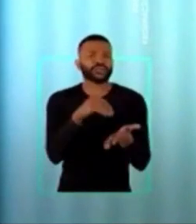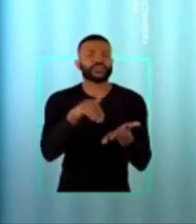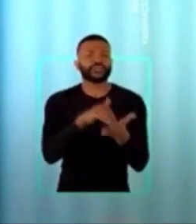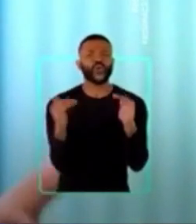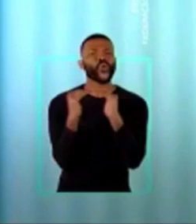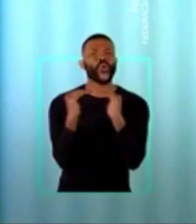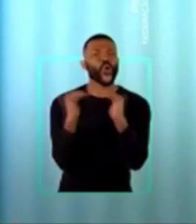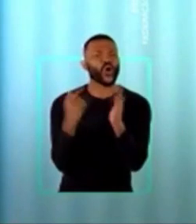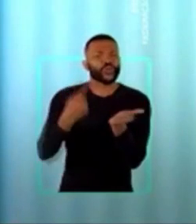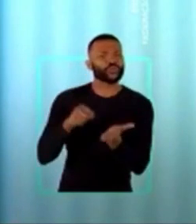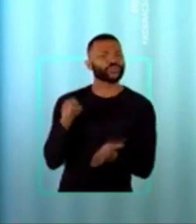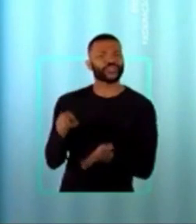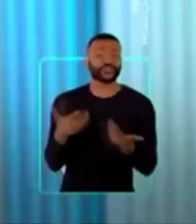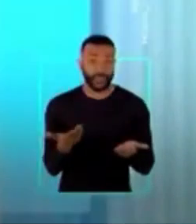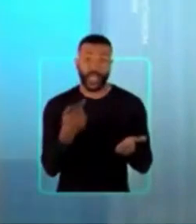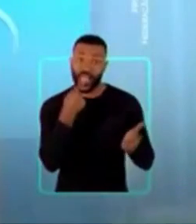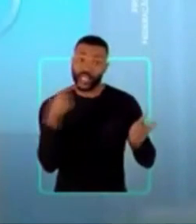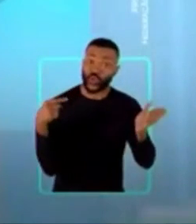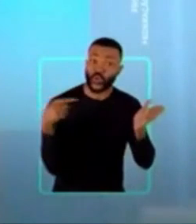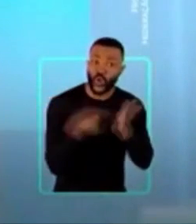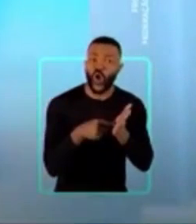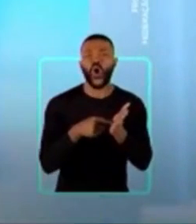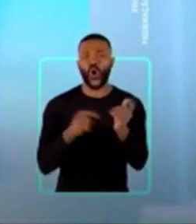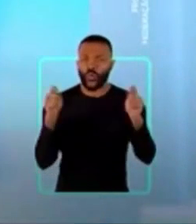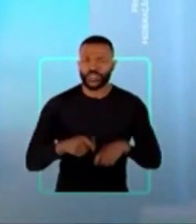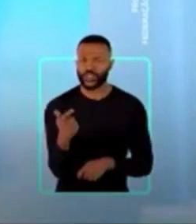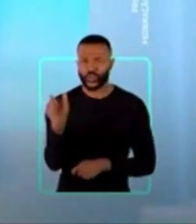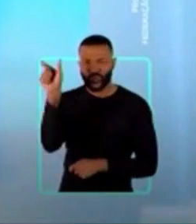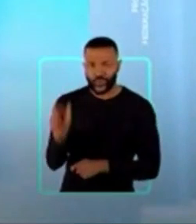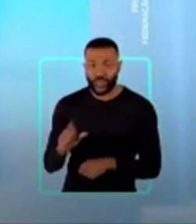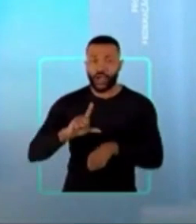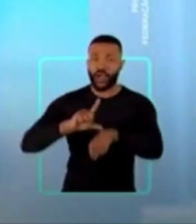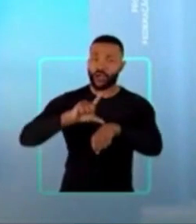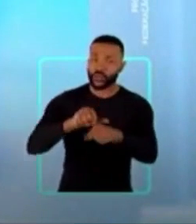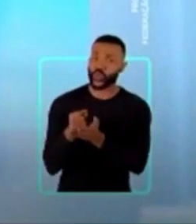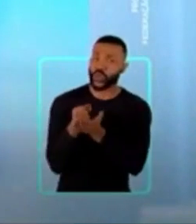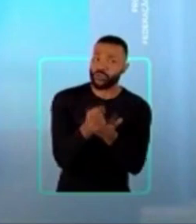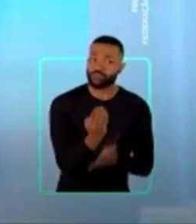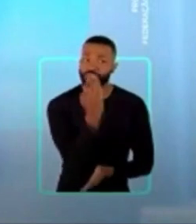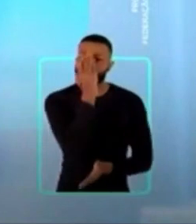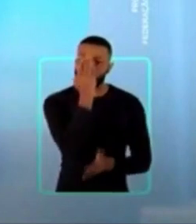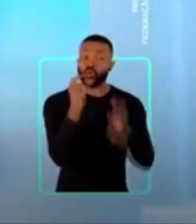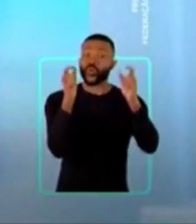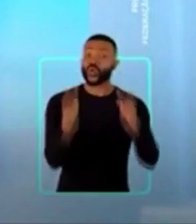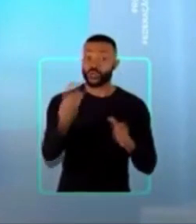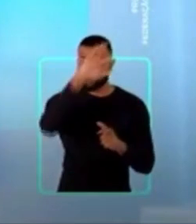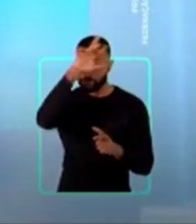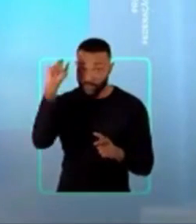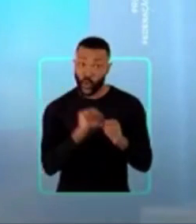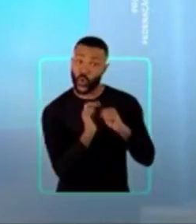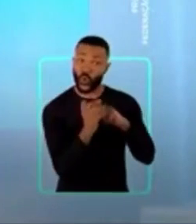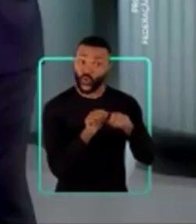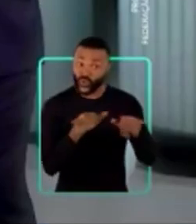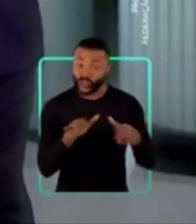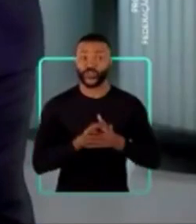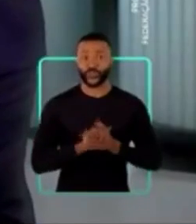que vai concordar com uma agenda dessa? E denunciou a incompetência do adversário que atrasou a entrega de oxigênio para as vítimas da Covid